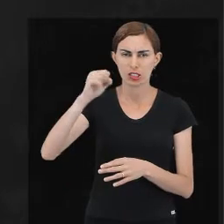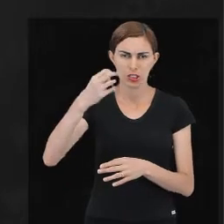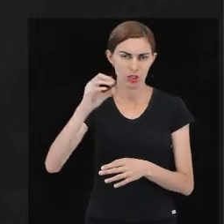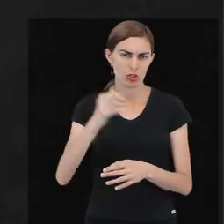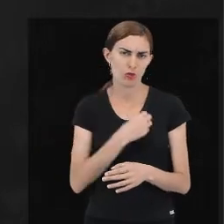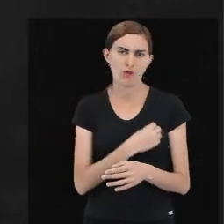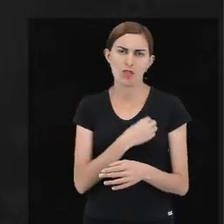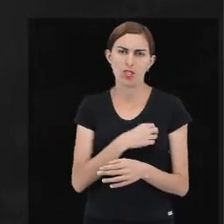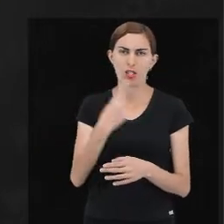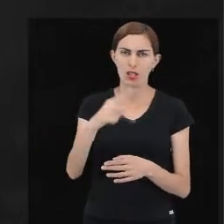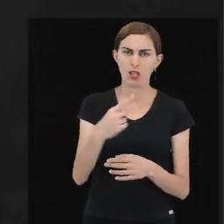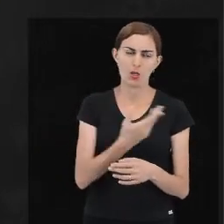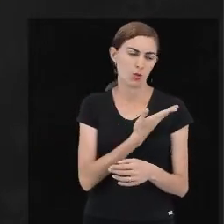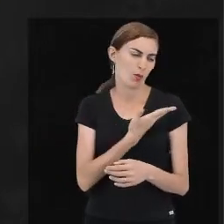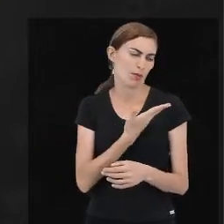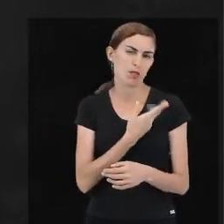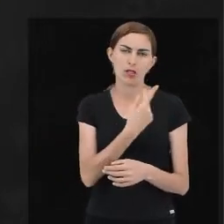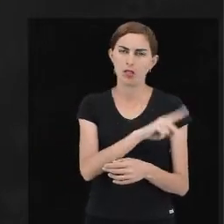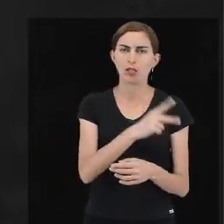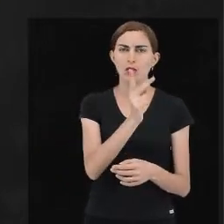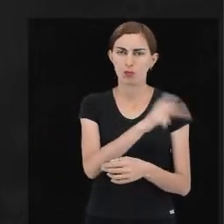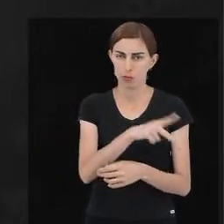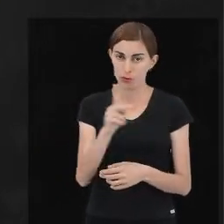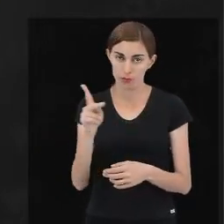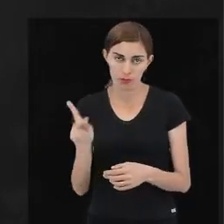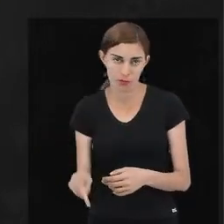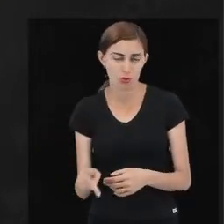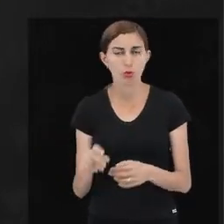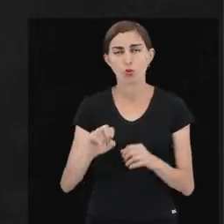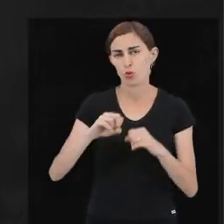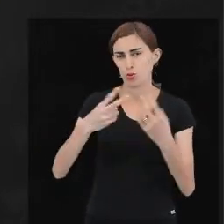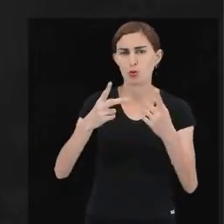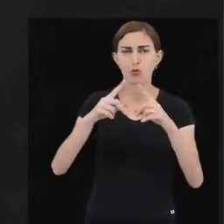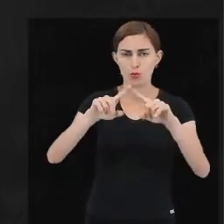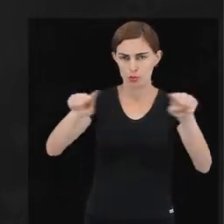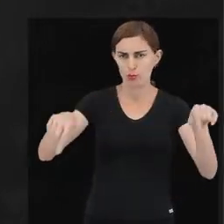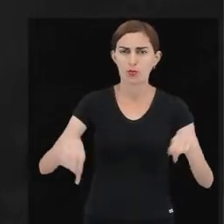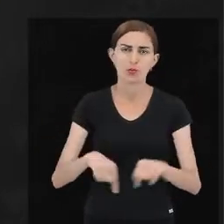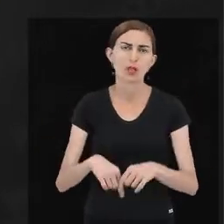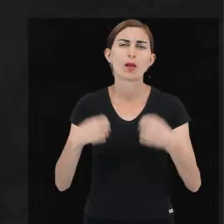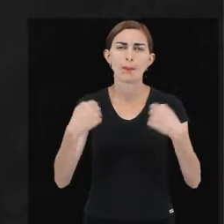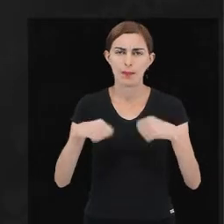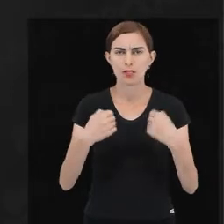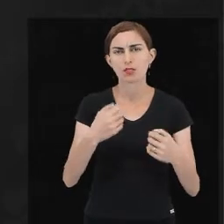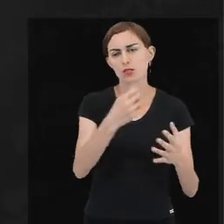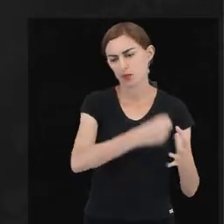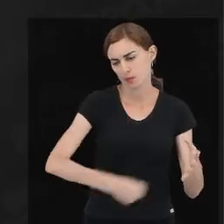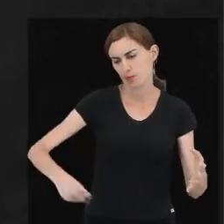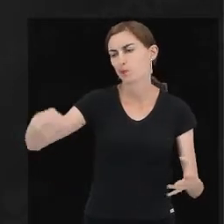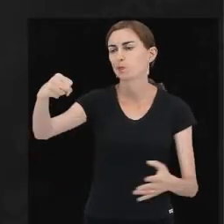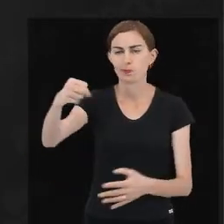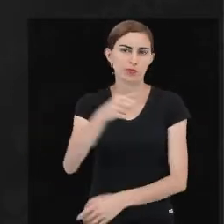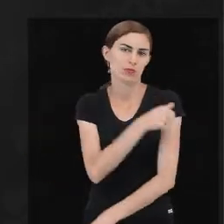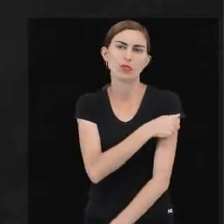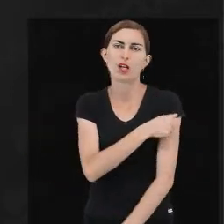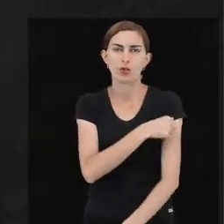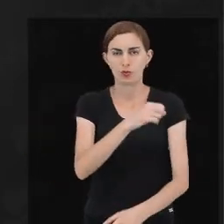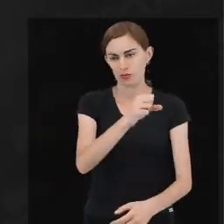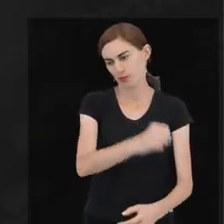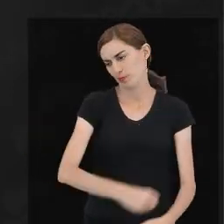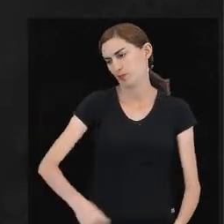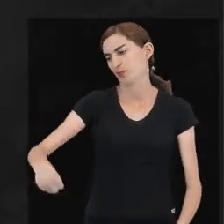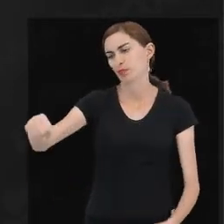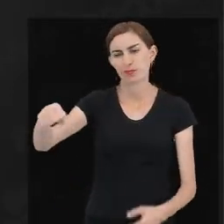ou a integridade física do colega, dos professores ou até mesmo do próprio espaço público, nós precisamos retirar esse